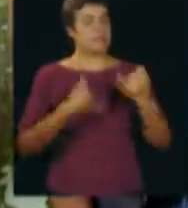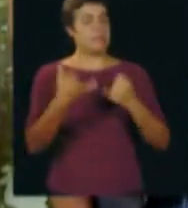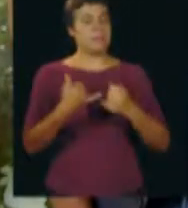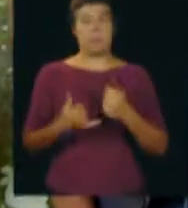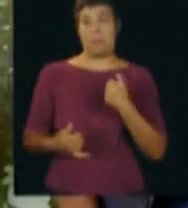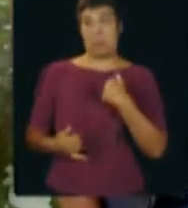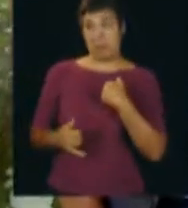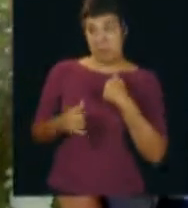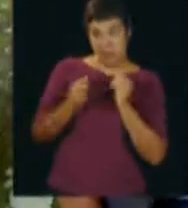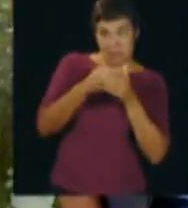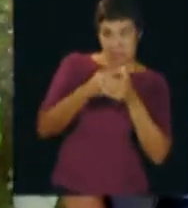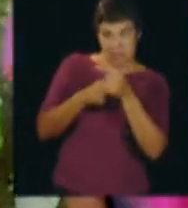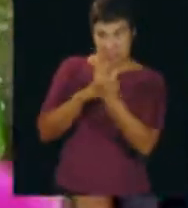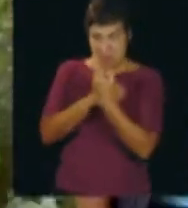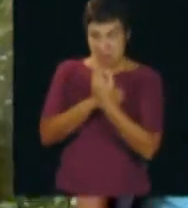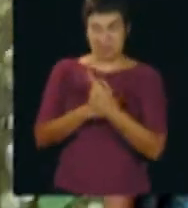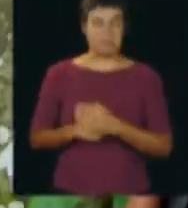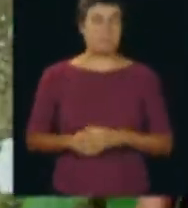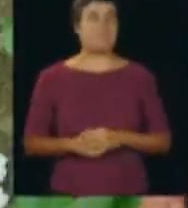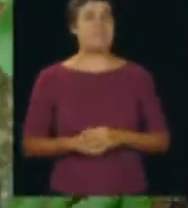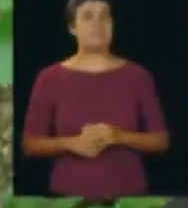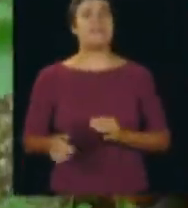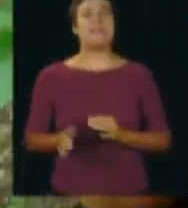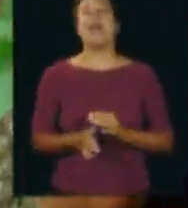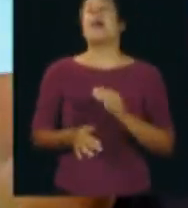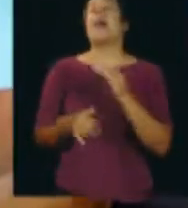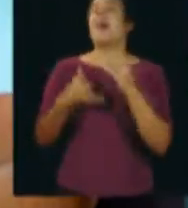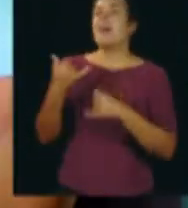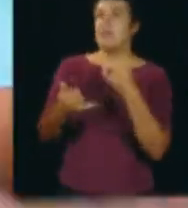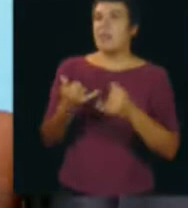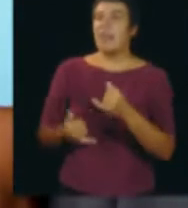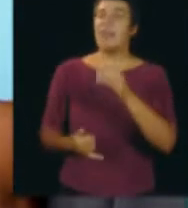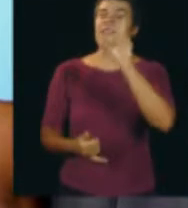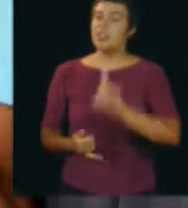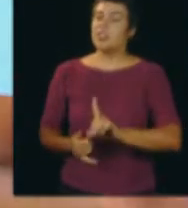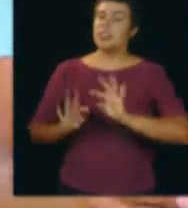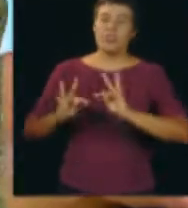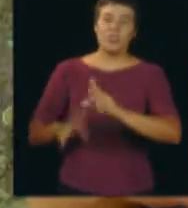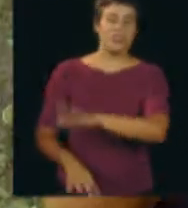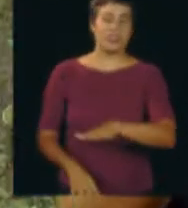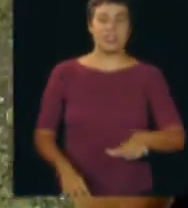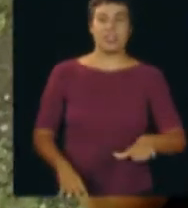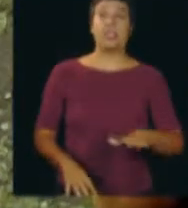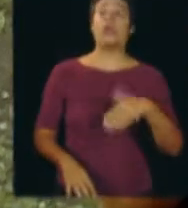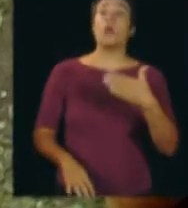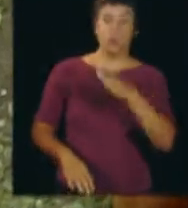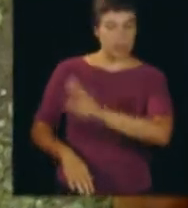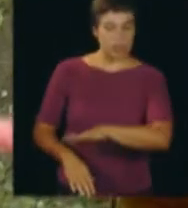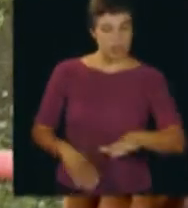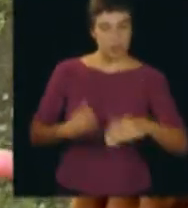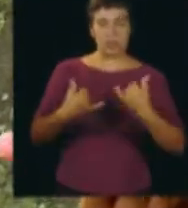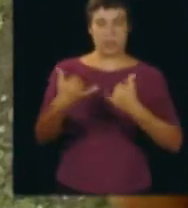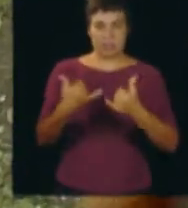agora eu me escondo e você me procura. Tá certo. Bel sai correndo. Brincar é um direito de todas as crianças. Quando brinca, a criança aprende a